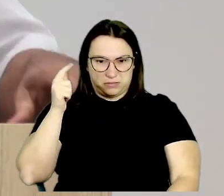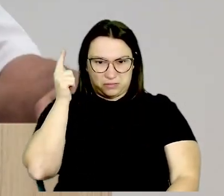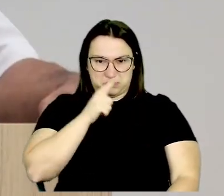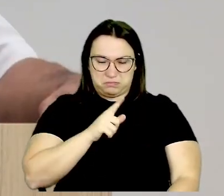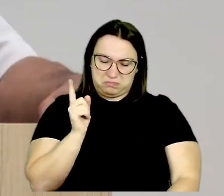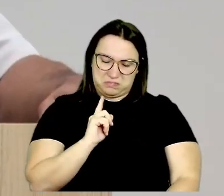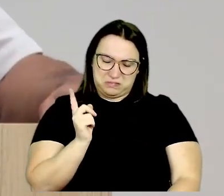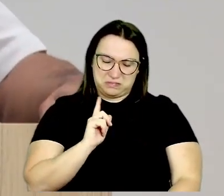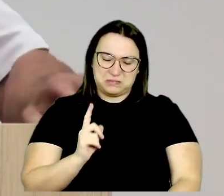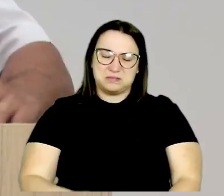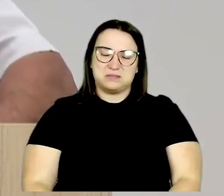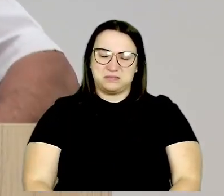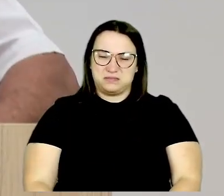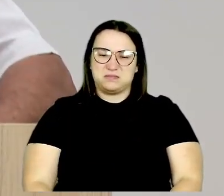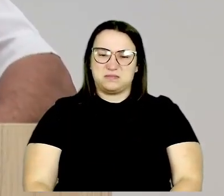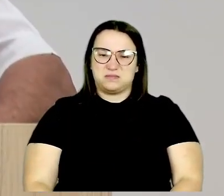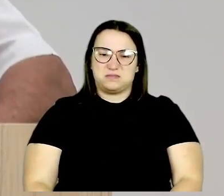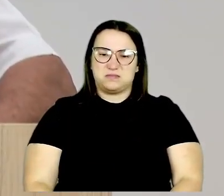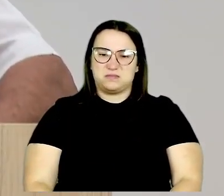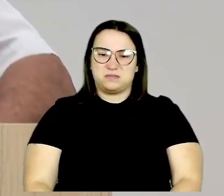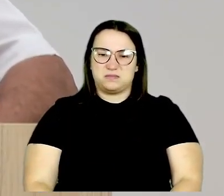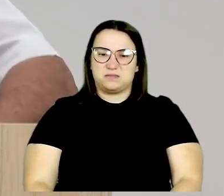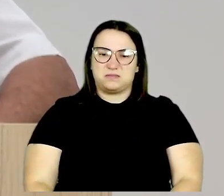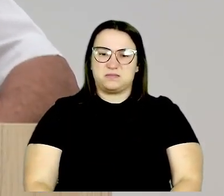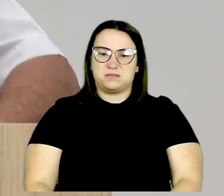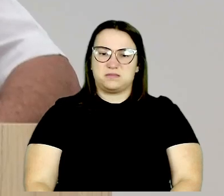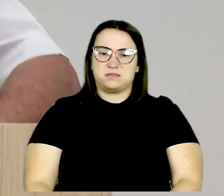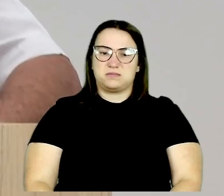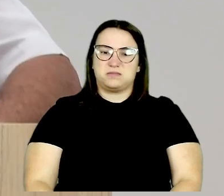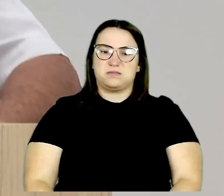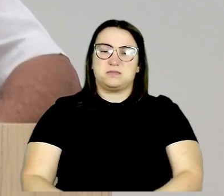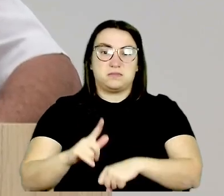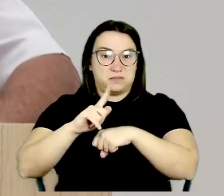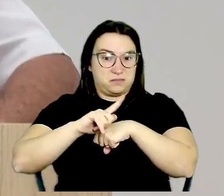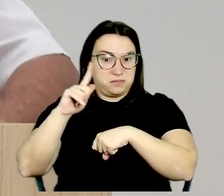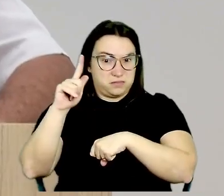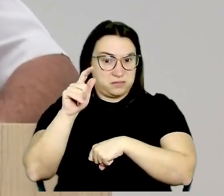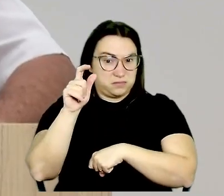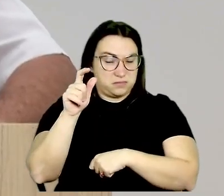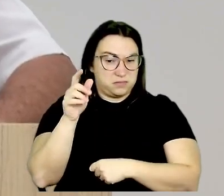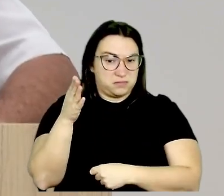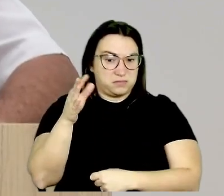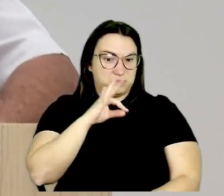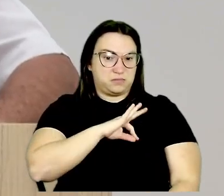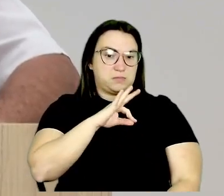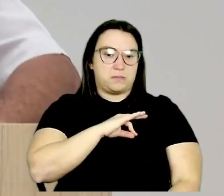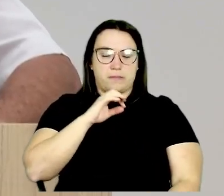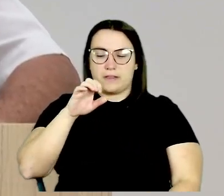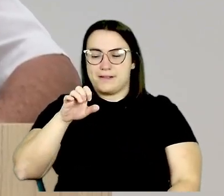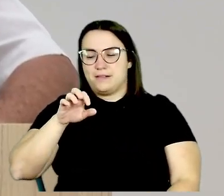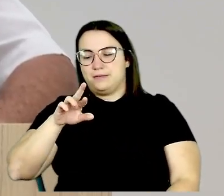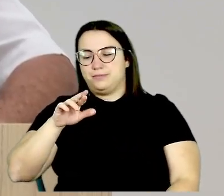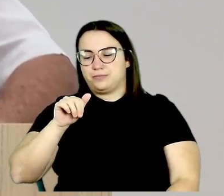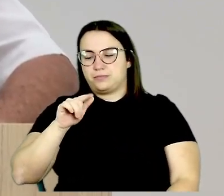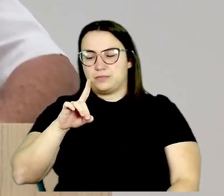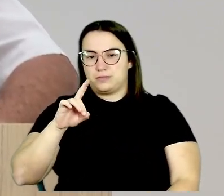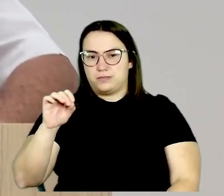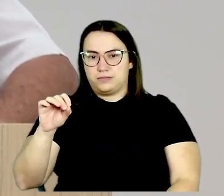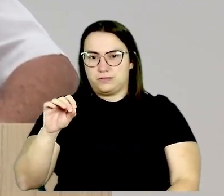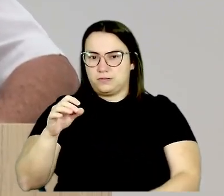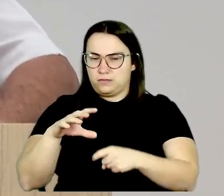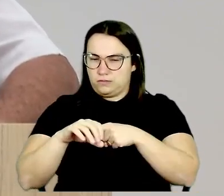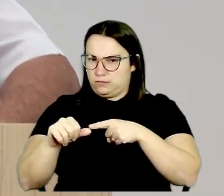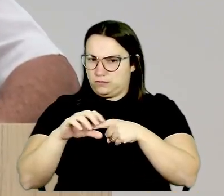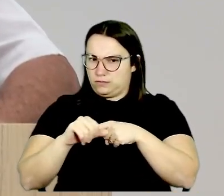100%. Né? E nessa gestão... Do prefeito Heraldo Trento, com o qual eu digo que eu não sou